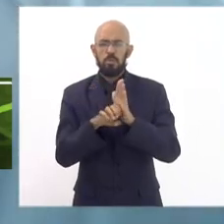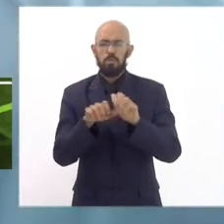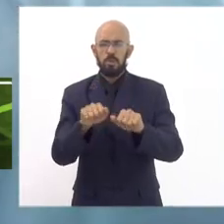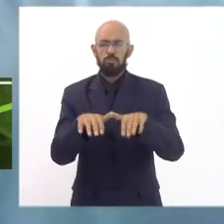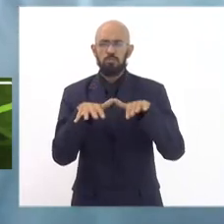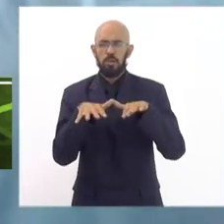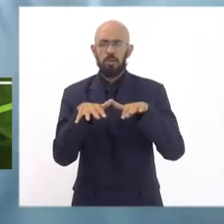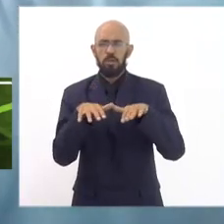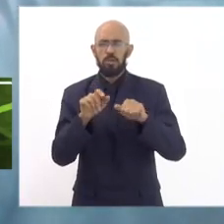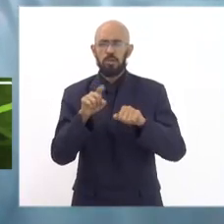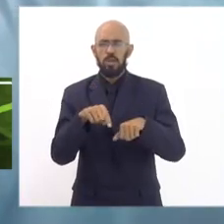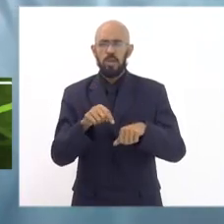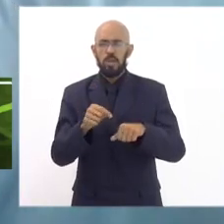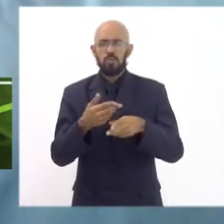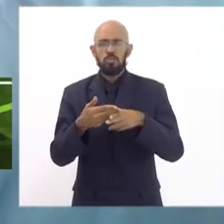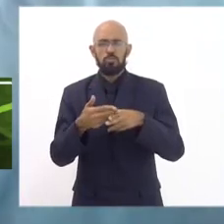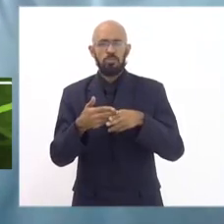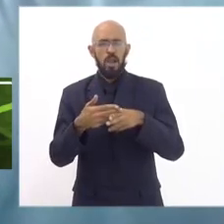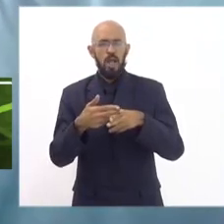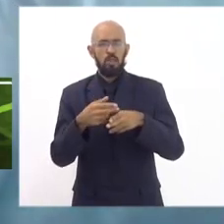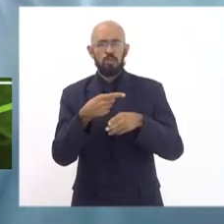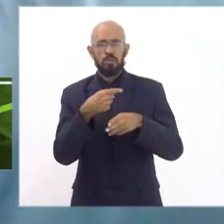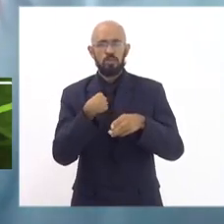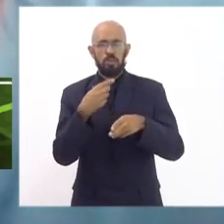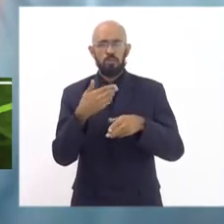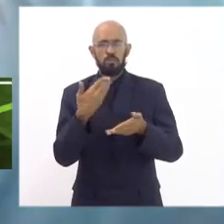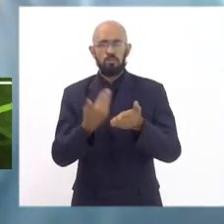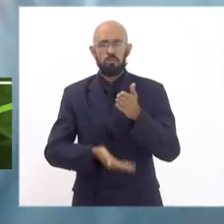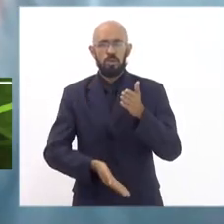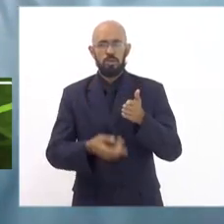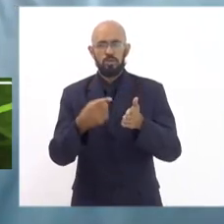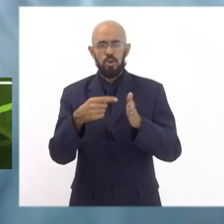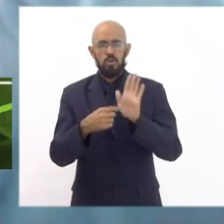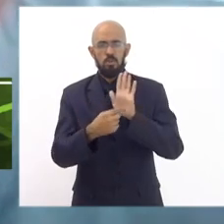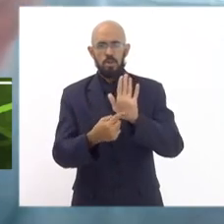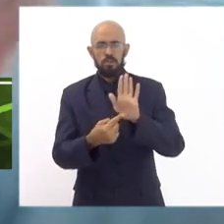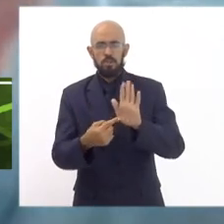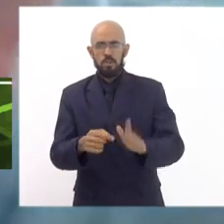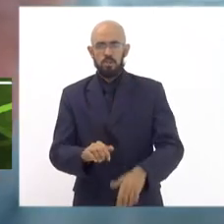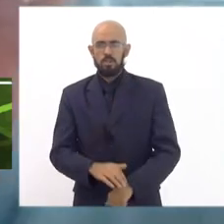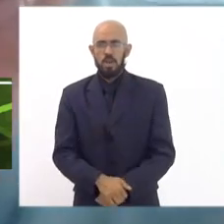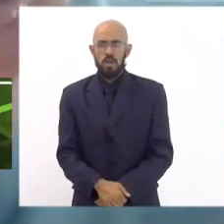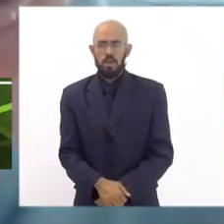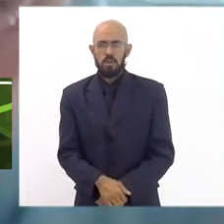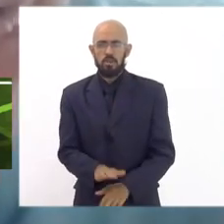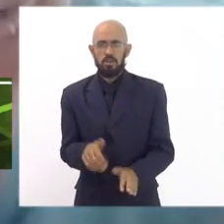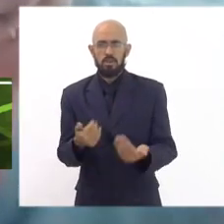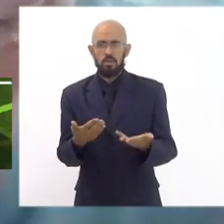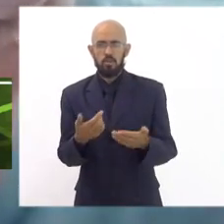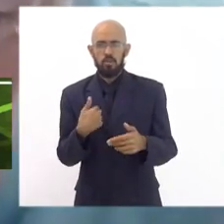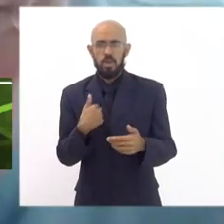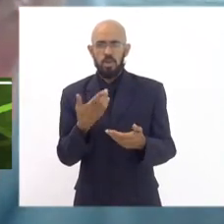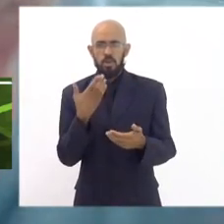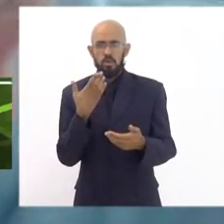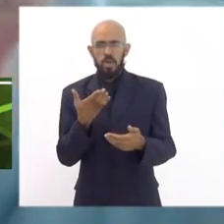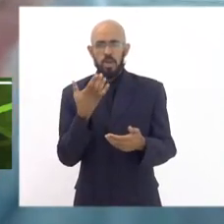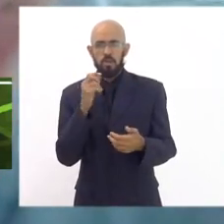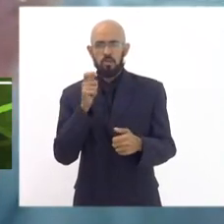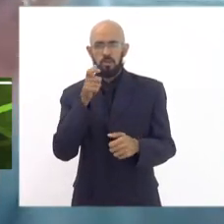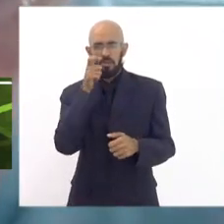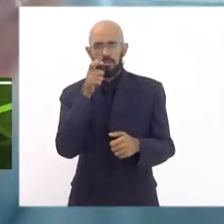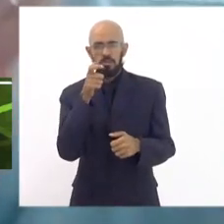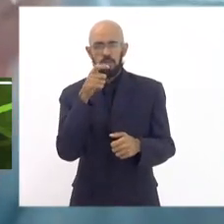dos peladões, que eu já tinha tirado uma vez, eu perdi, representei. Então era isso, a inversão de pauta é